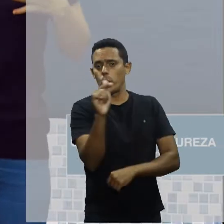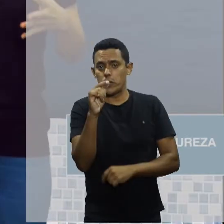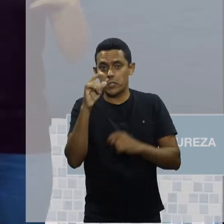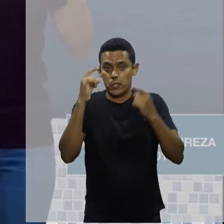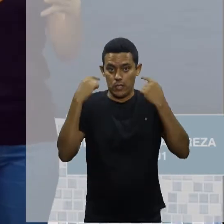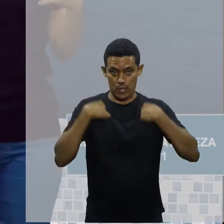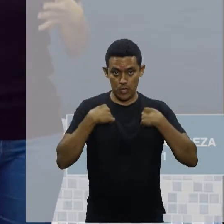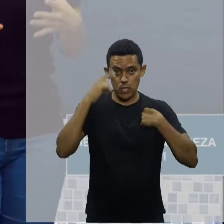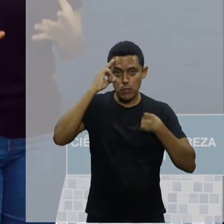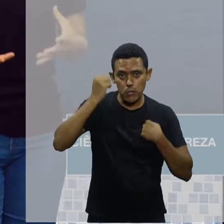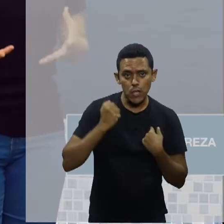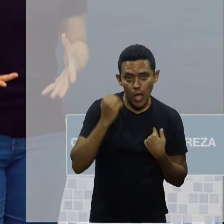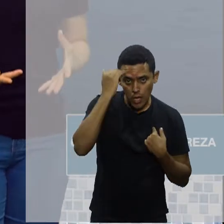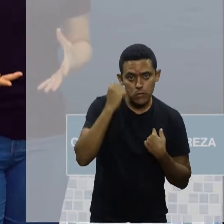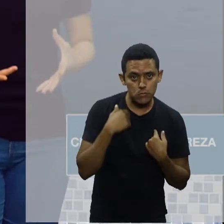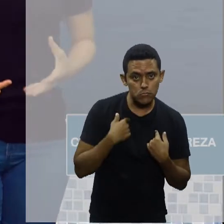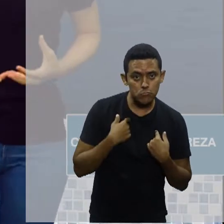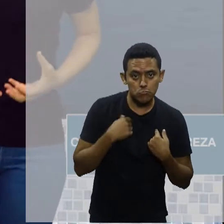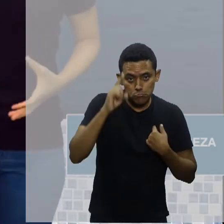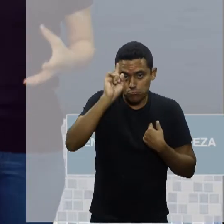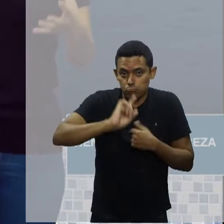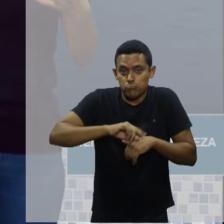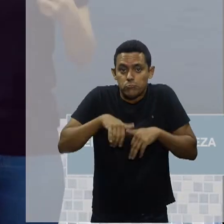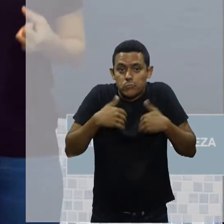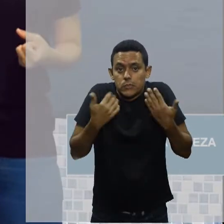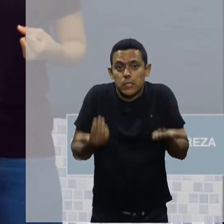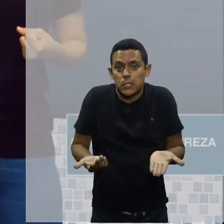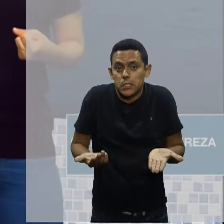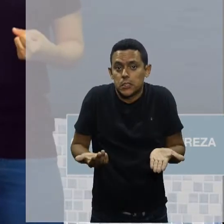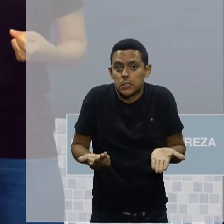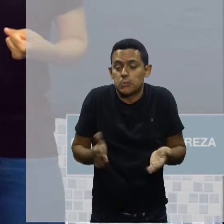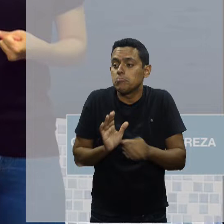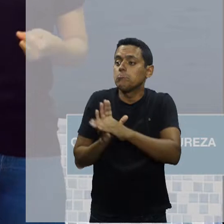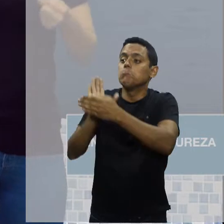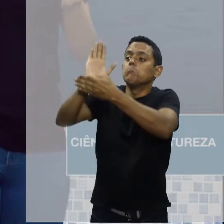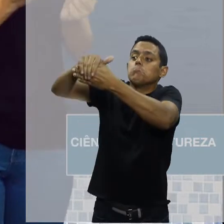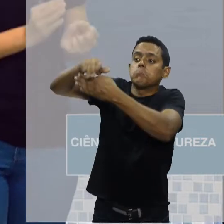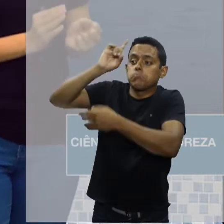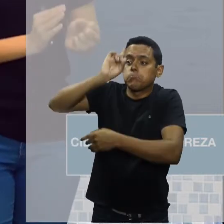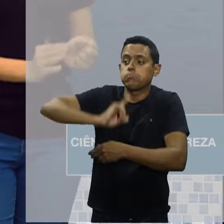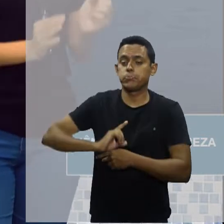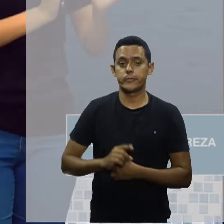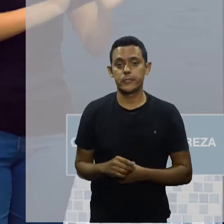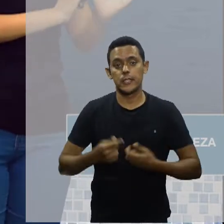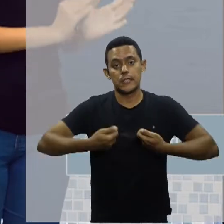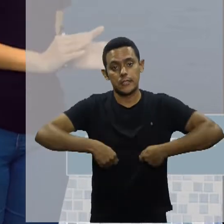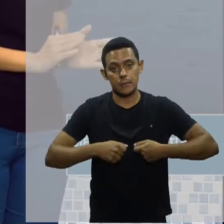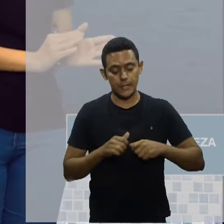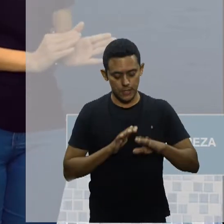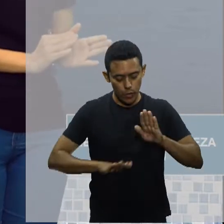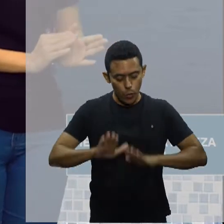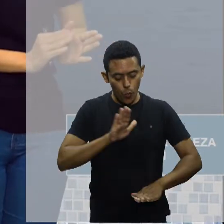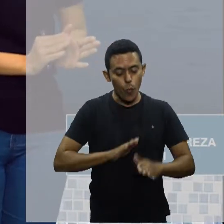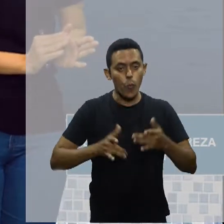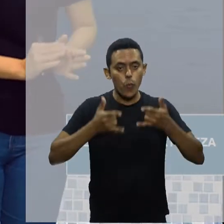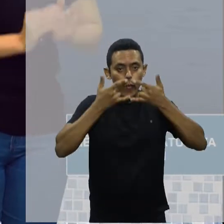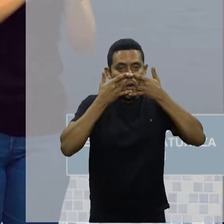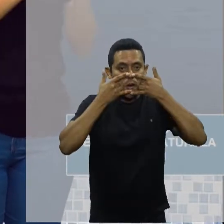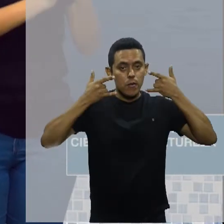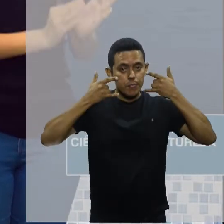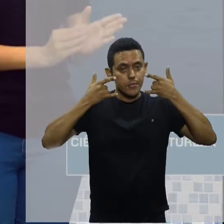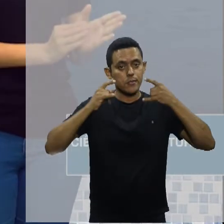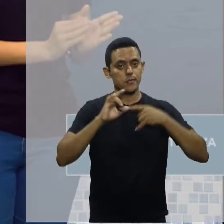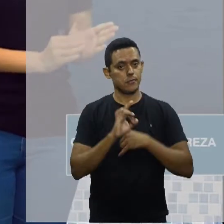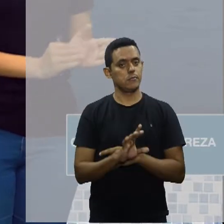E a máscara, se usada corretamente, ela é muito eficaz. Só que não adianta também a gente só usar máscara, né?